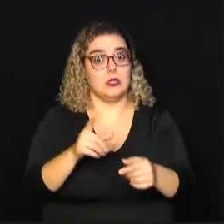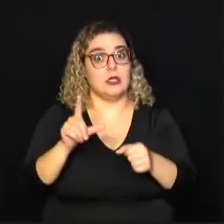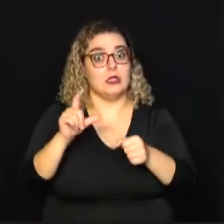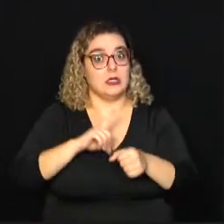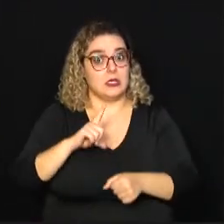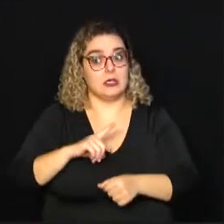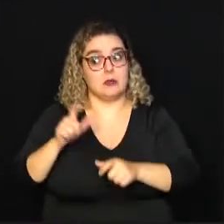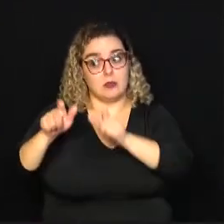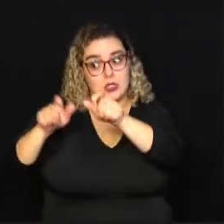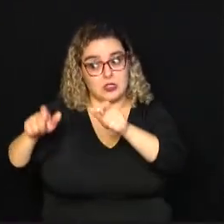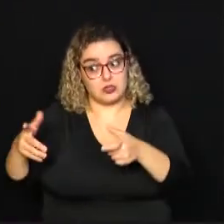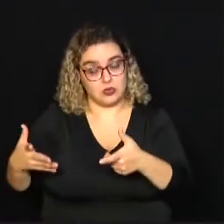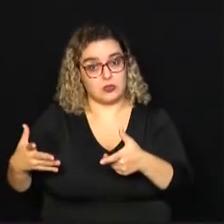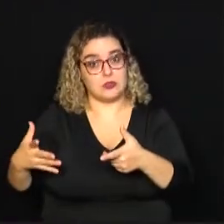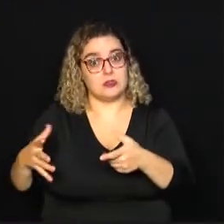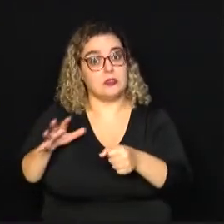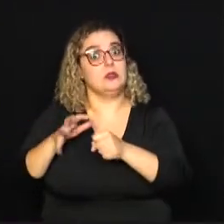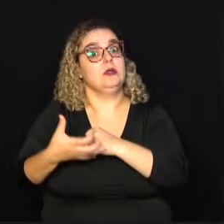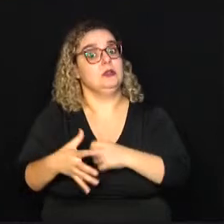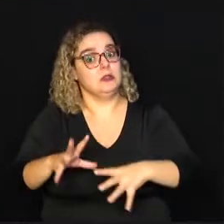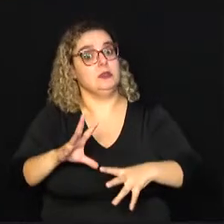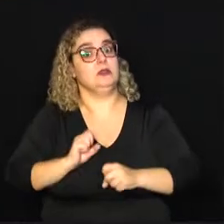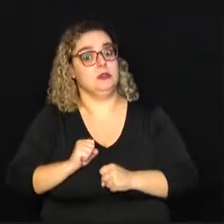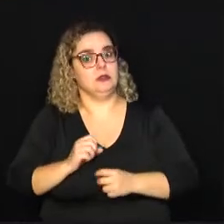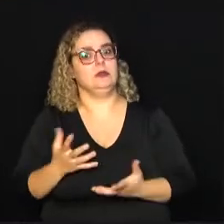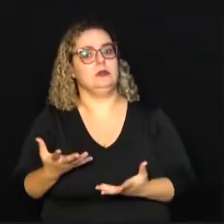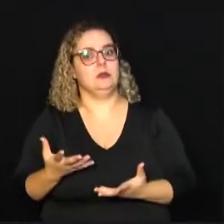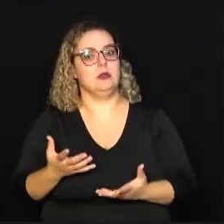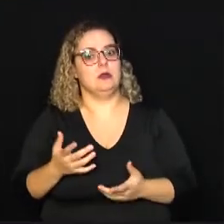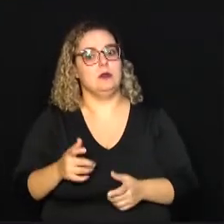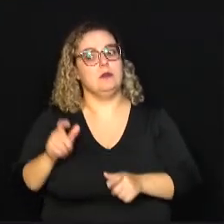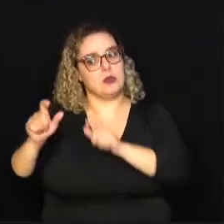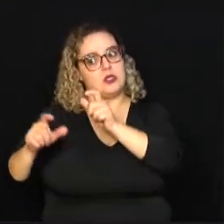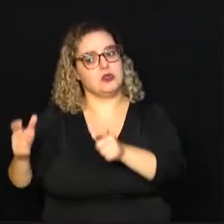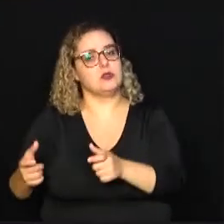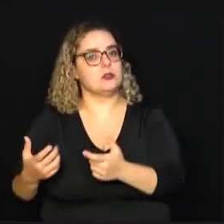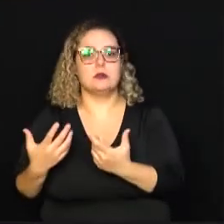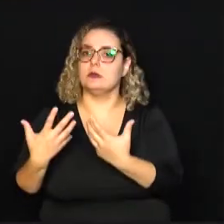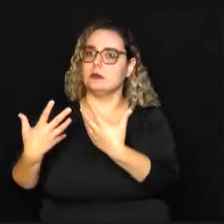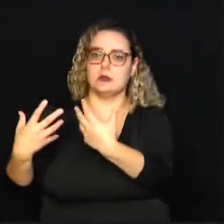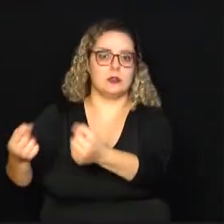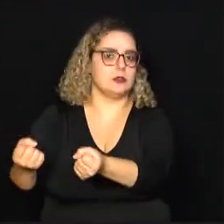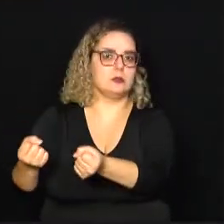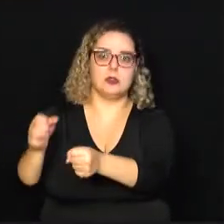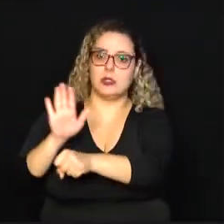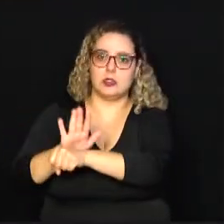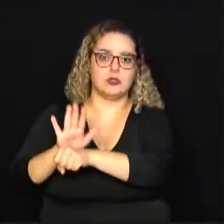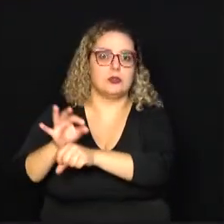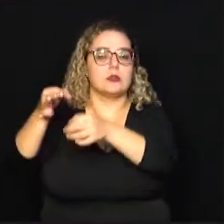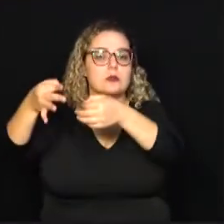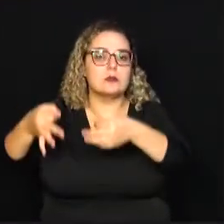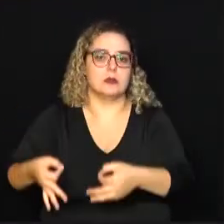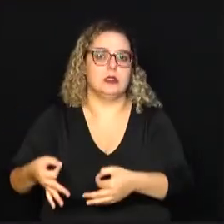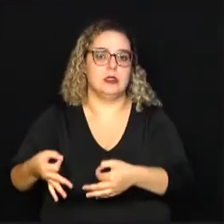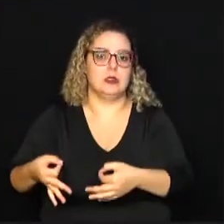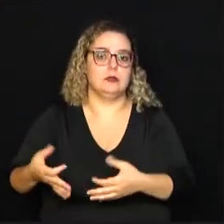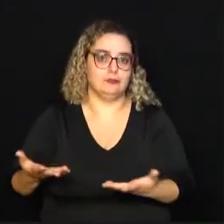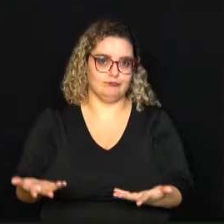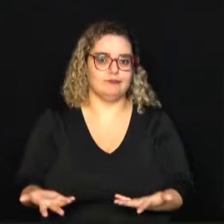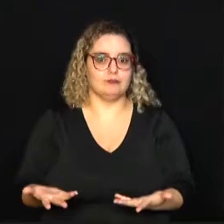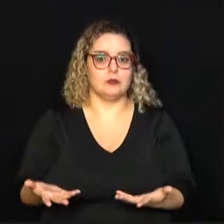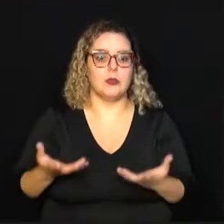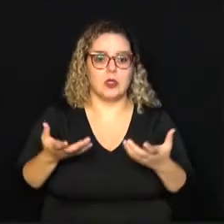que já significa a gente recebendo menos assistência do que poderia e do que deveria. Isso é muito grave, né? Quero finalizar